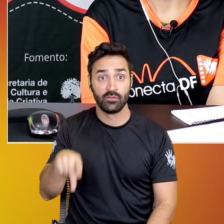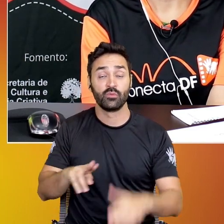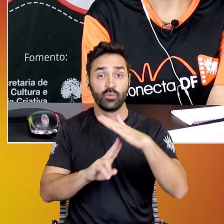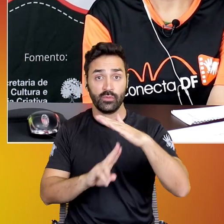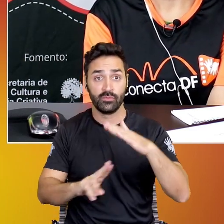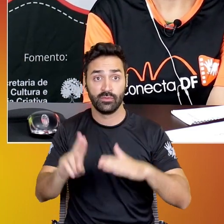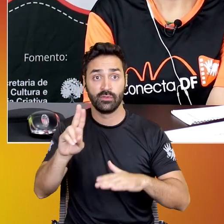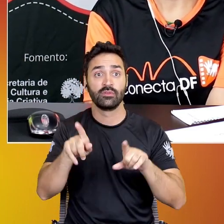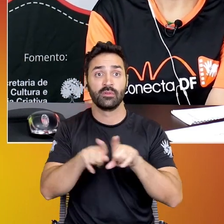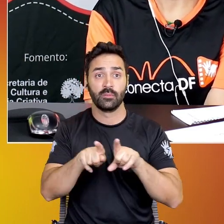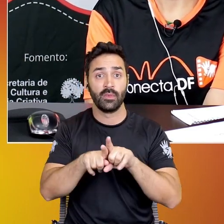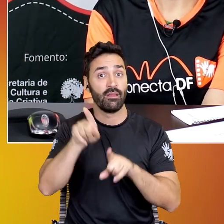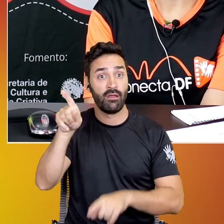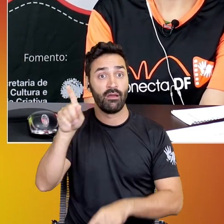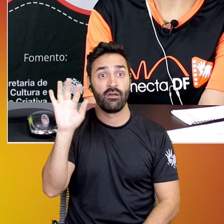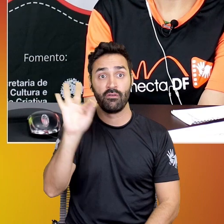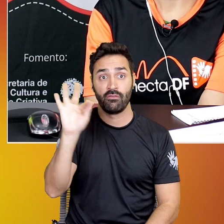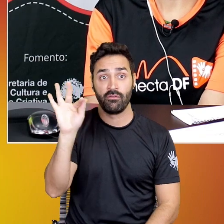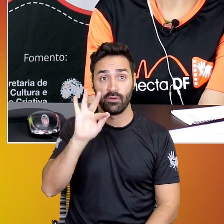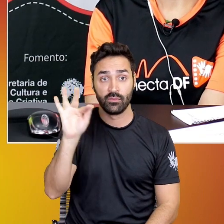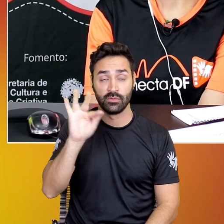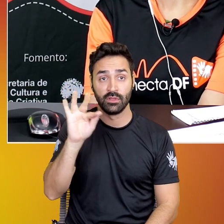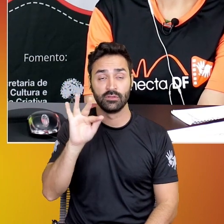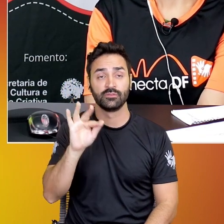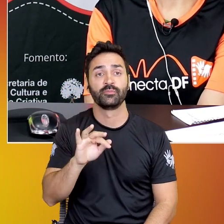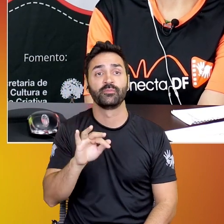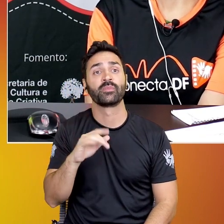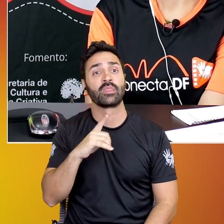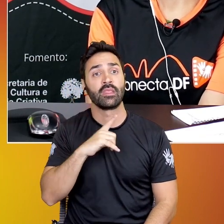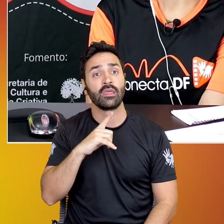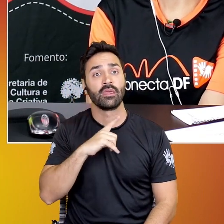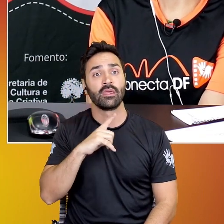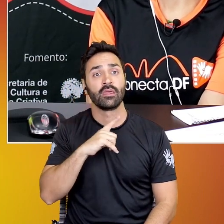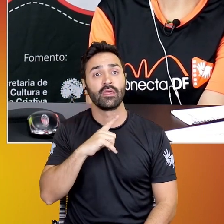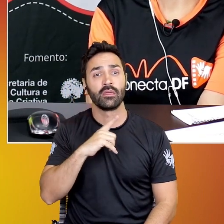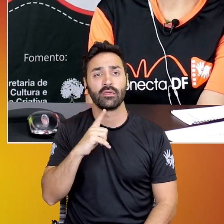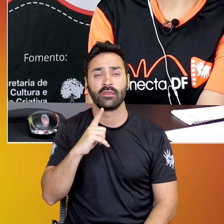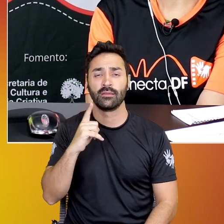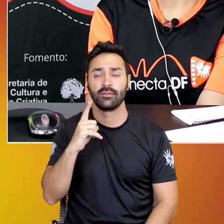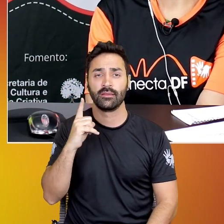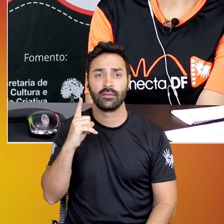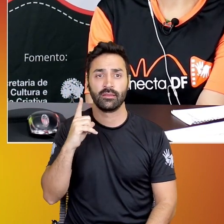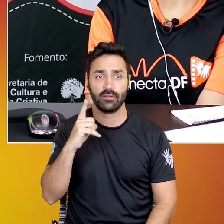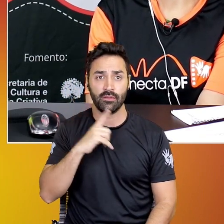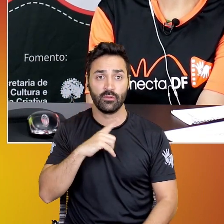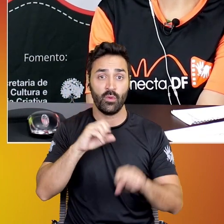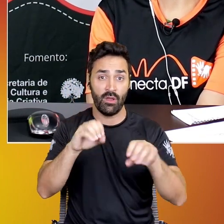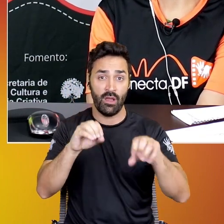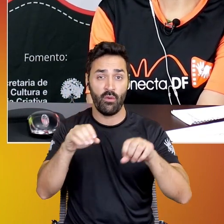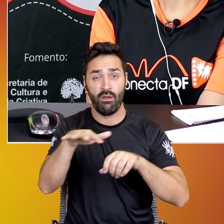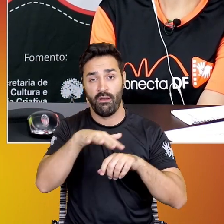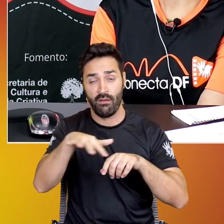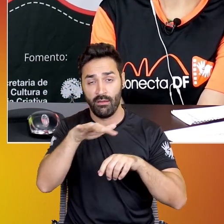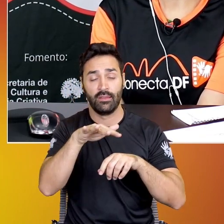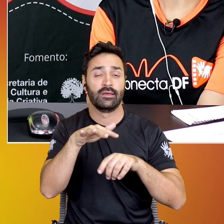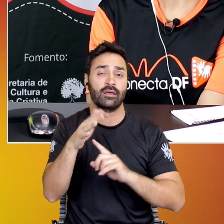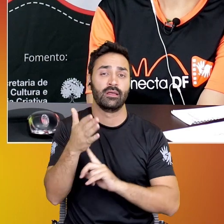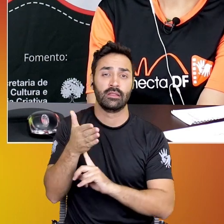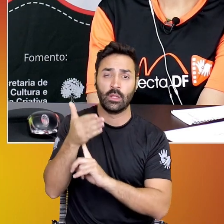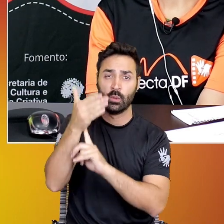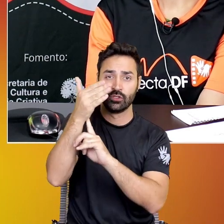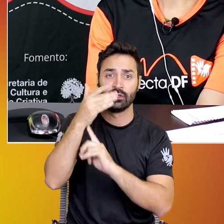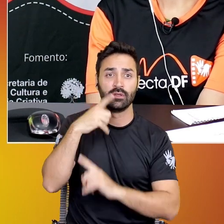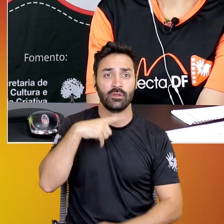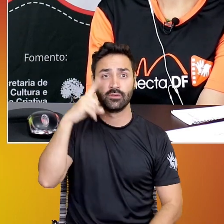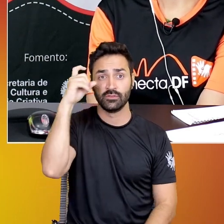na faculdade, a faculdade é inclusiva. E eu tenho muita dificuldade, eu dou aula de tecnologia. Eu tenho muita dificuldade